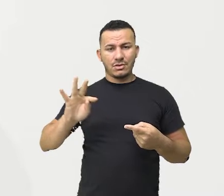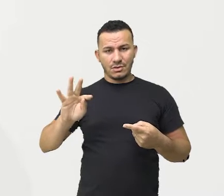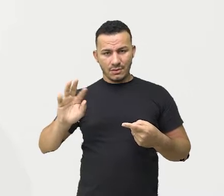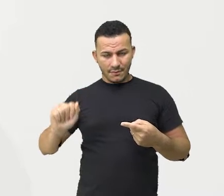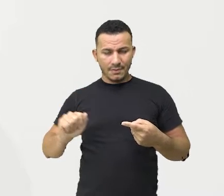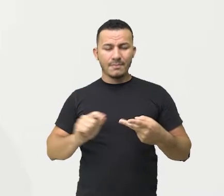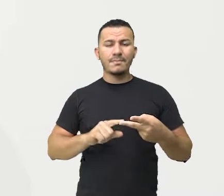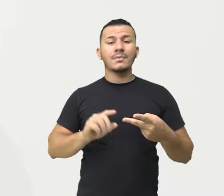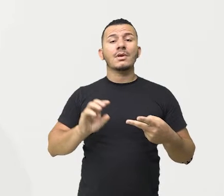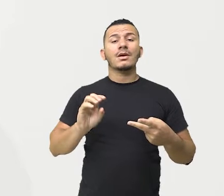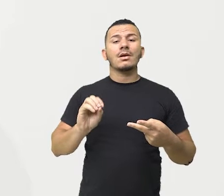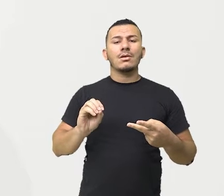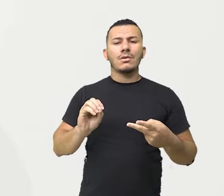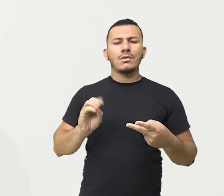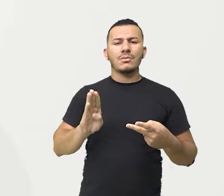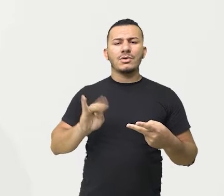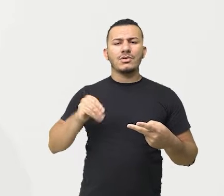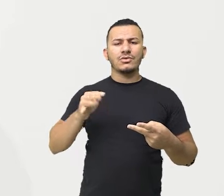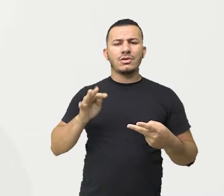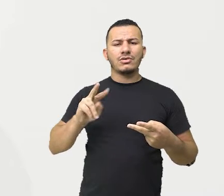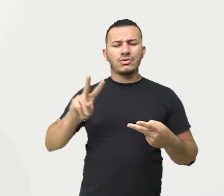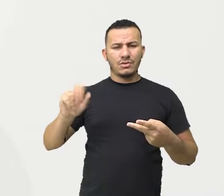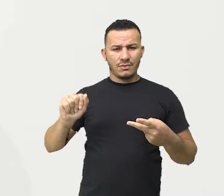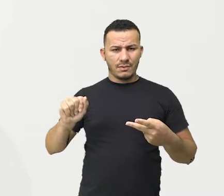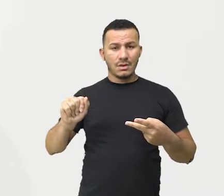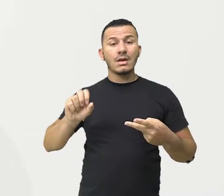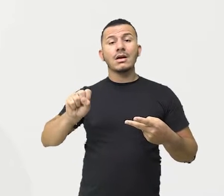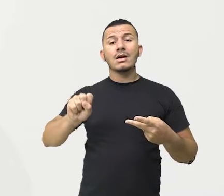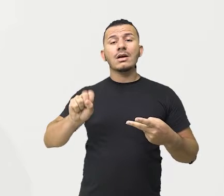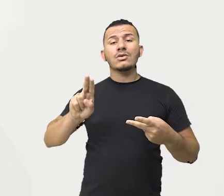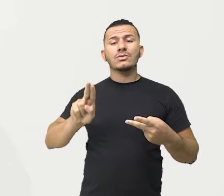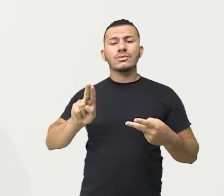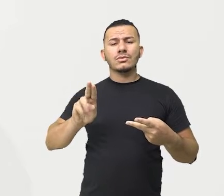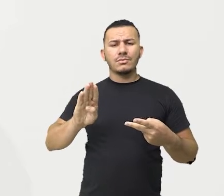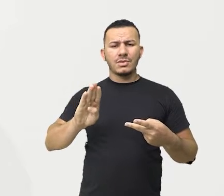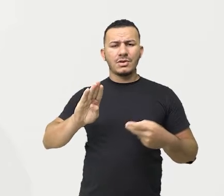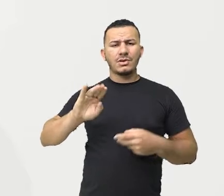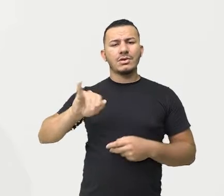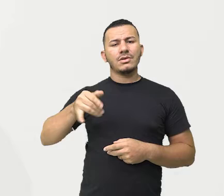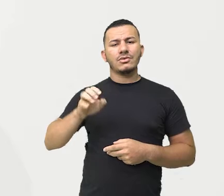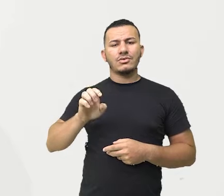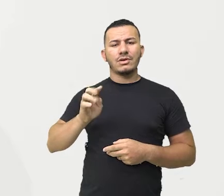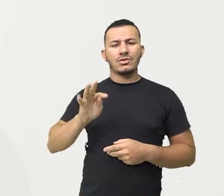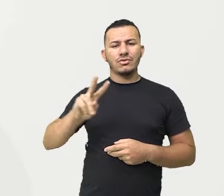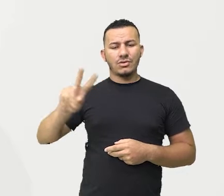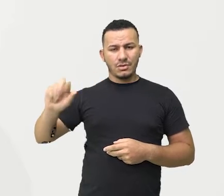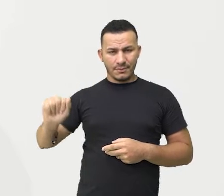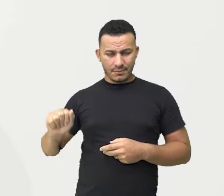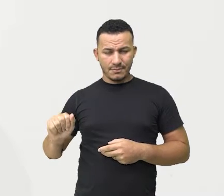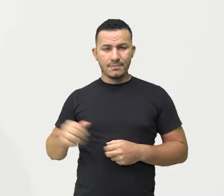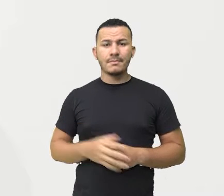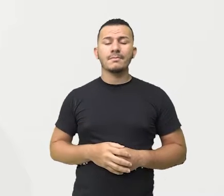subjetivas e as objetivas. Vamos dar uma olhada um pouquinho a respeito da descrição